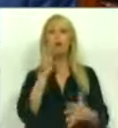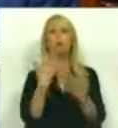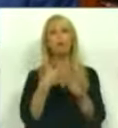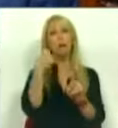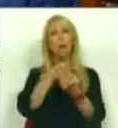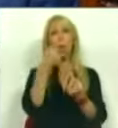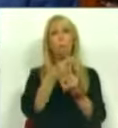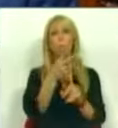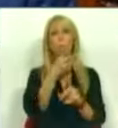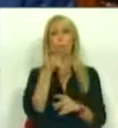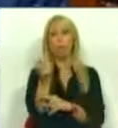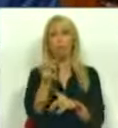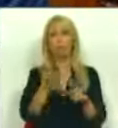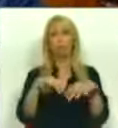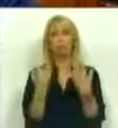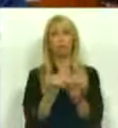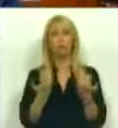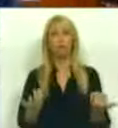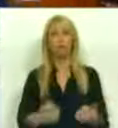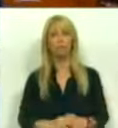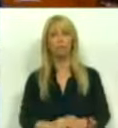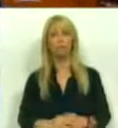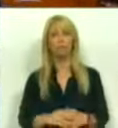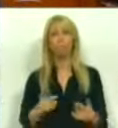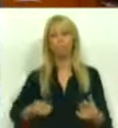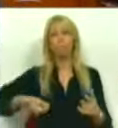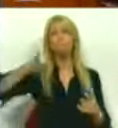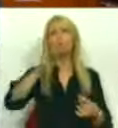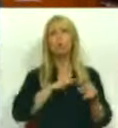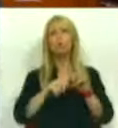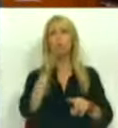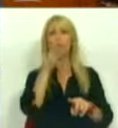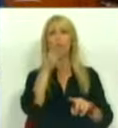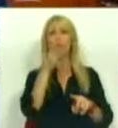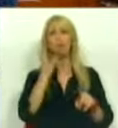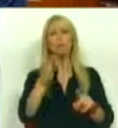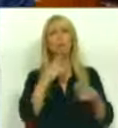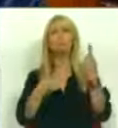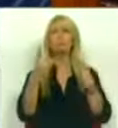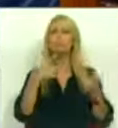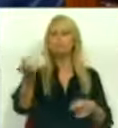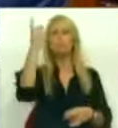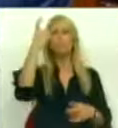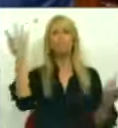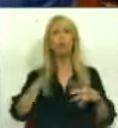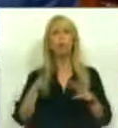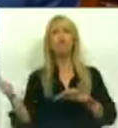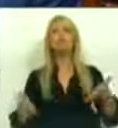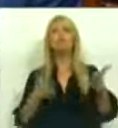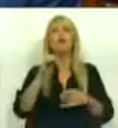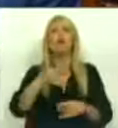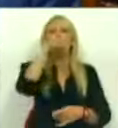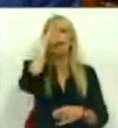combater este flagelo social. Muitos dos senhores deputados se têm questionado sobre que estratégia